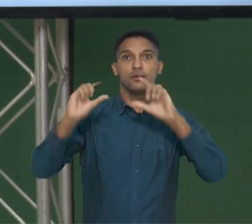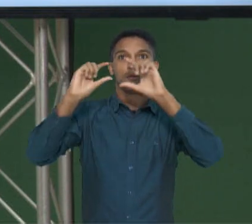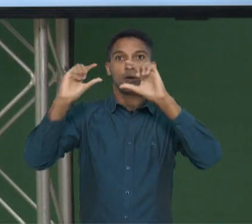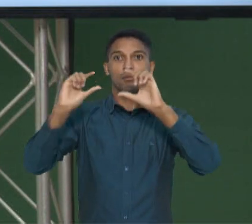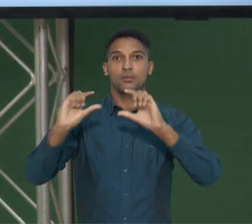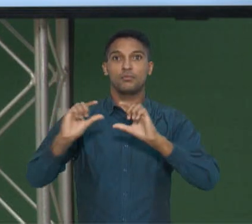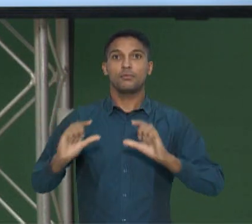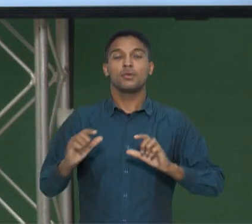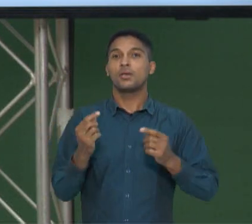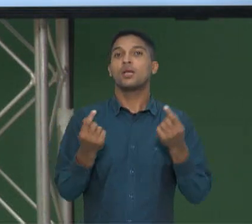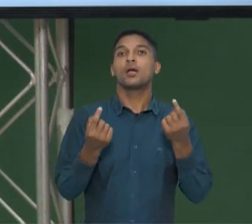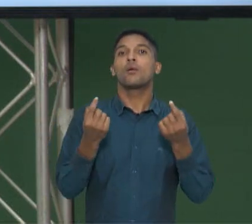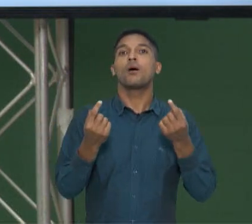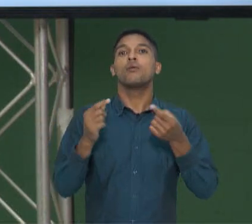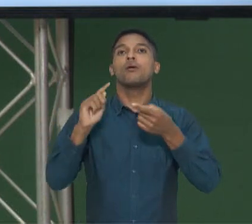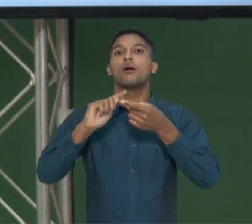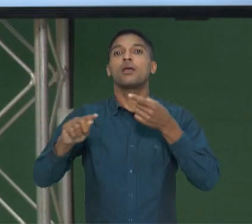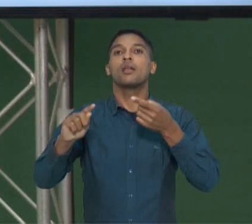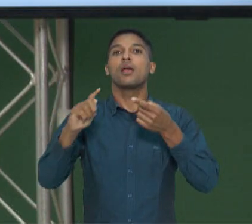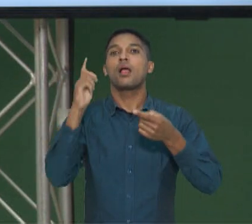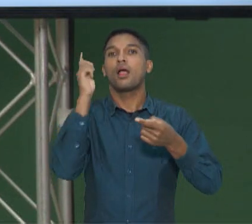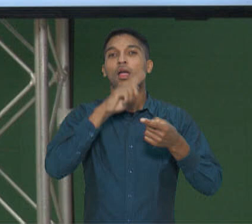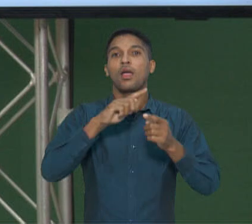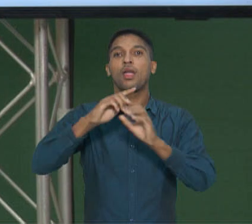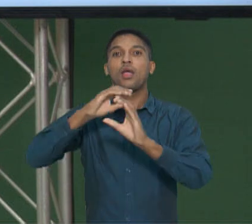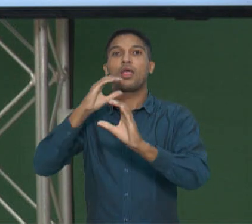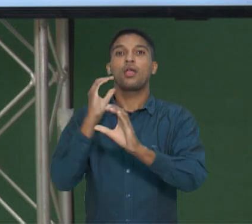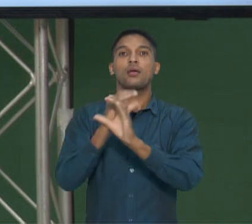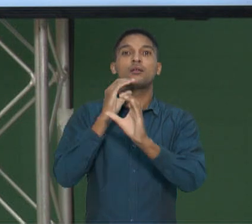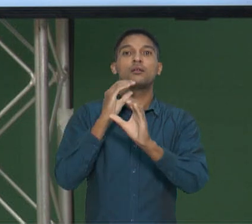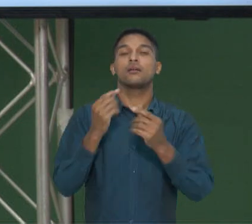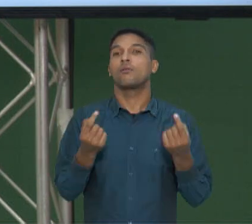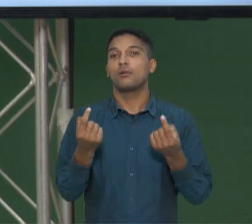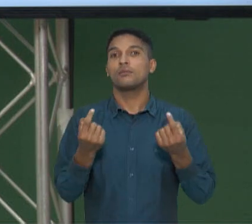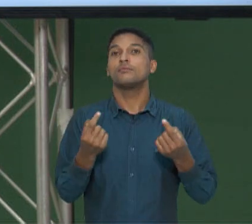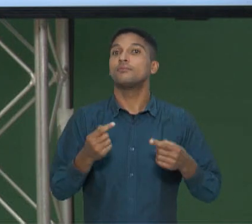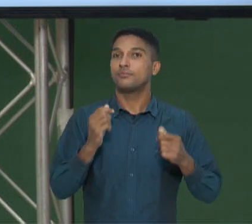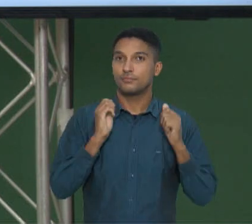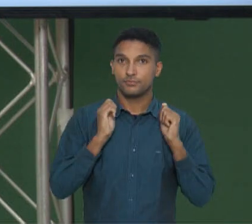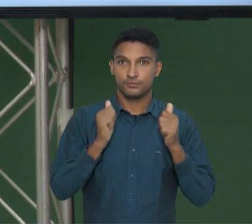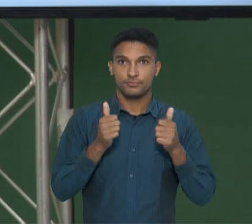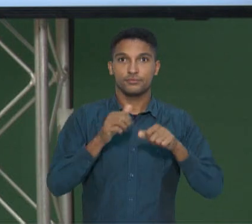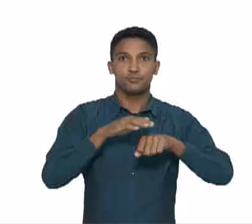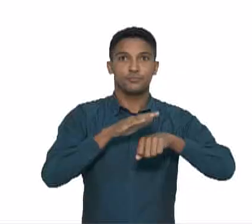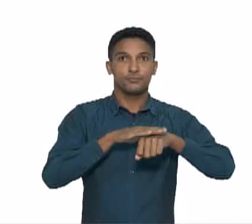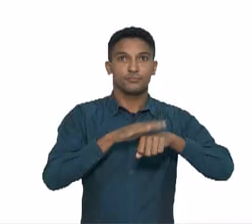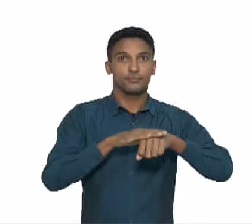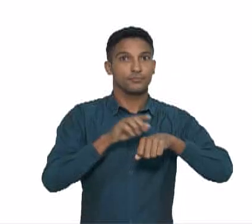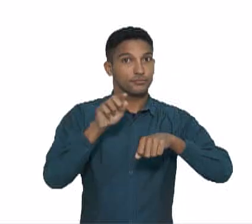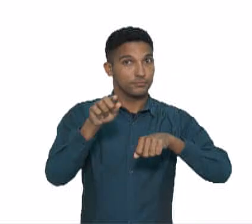alternativas, quais são consideradas as falhas na comunicação? Beleza? Vou dar um tempo.